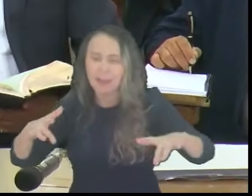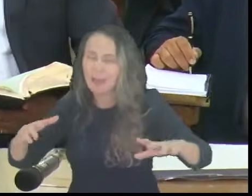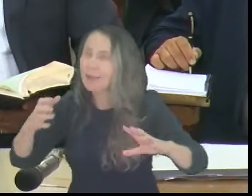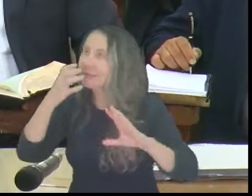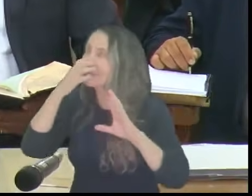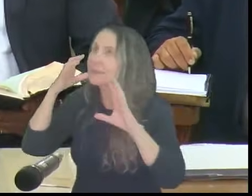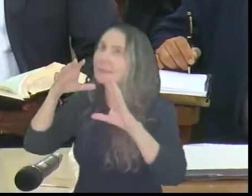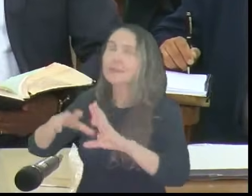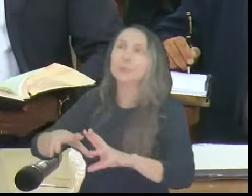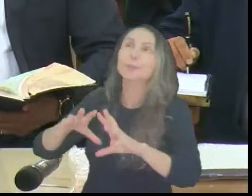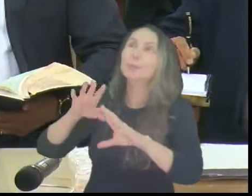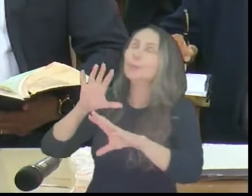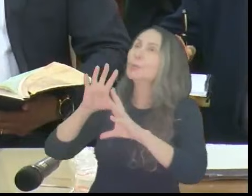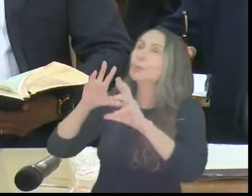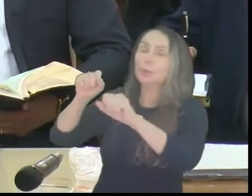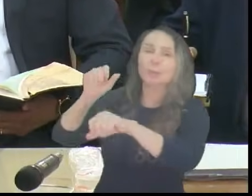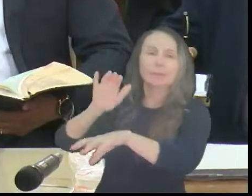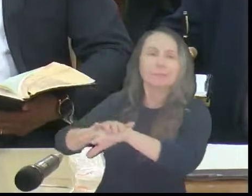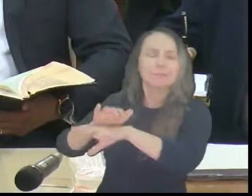há.